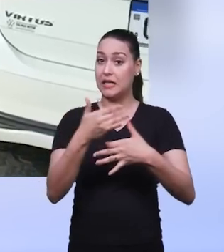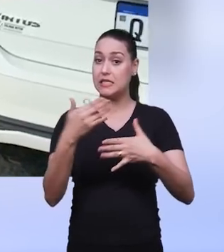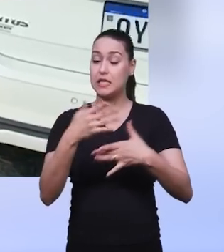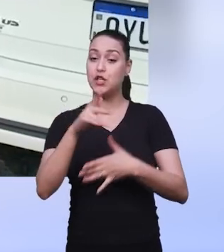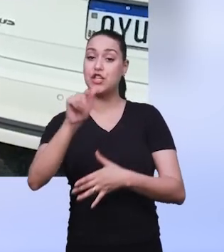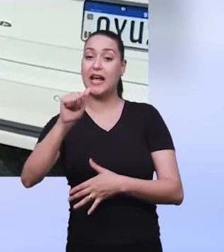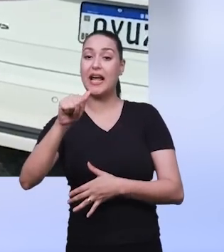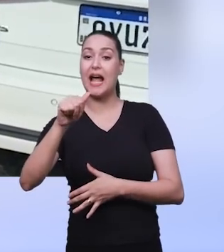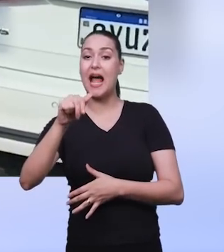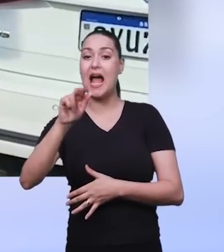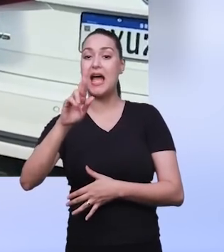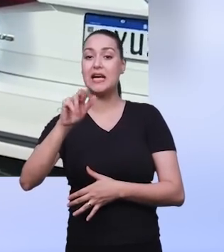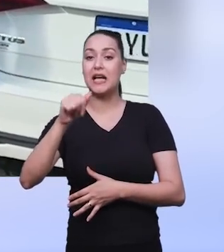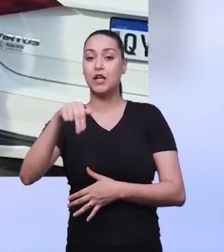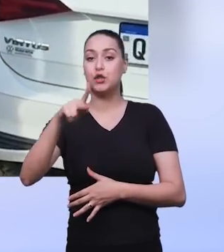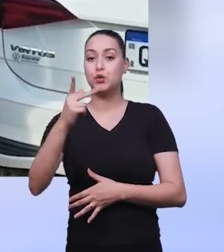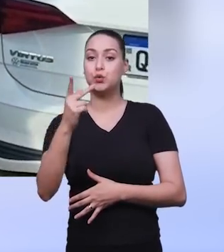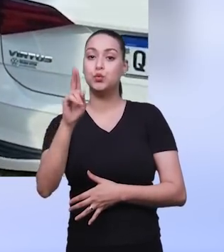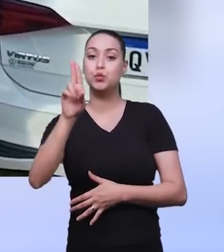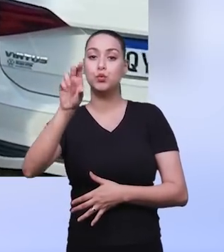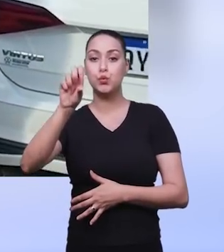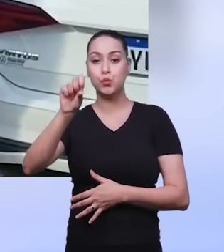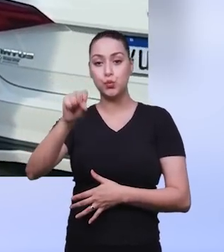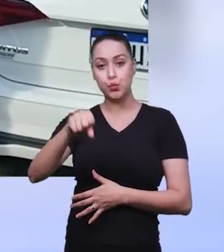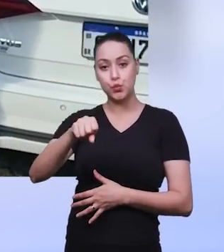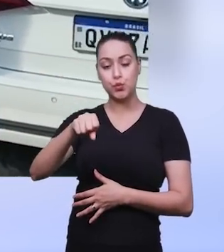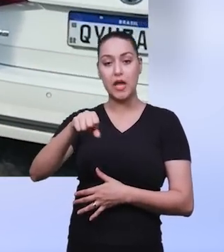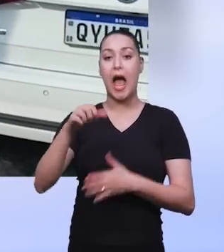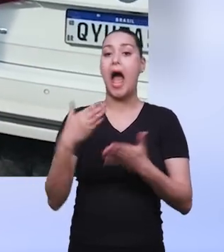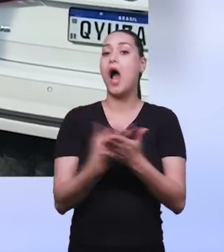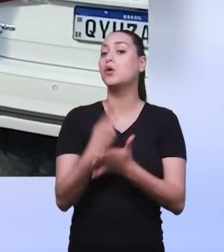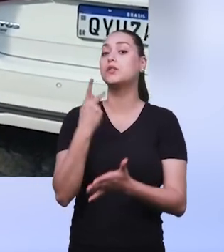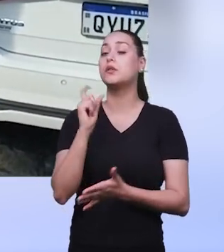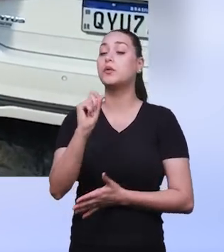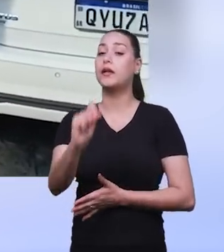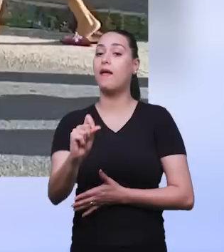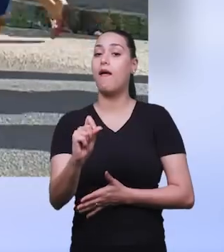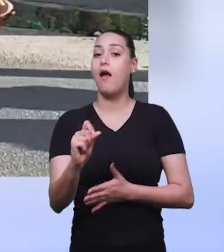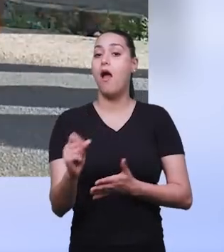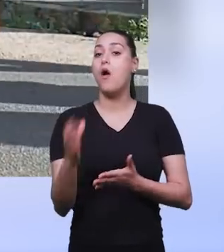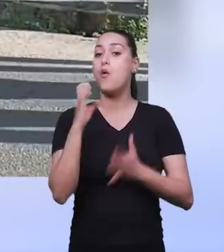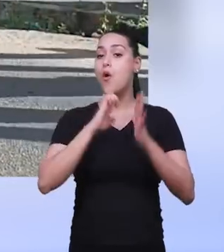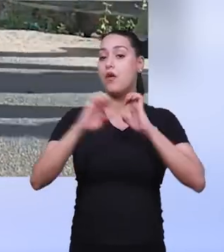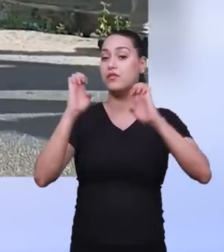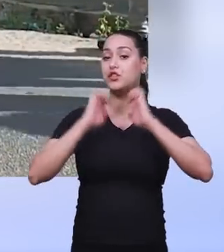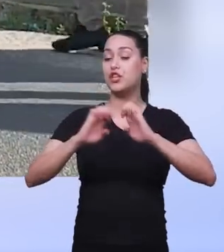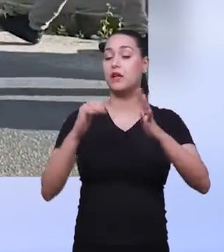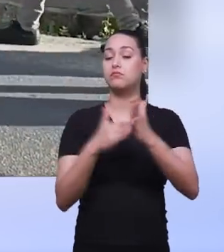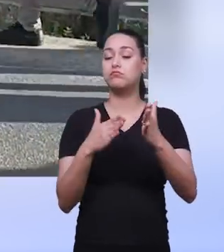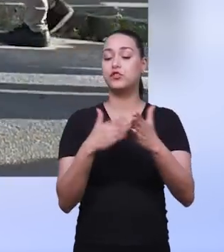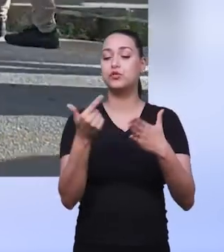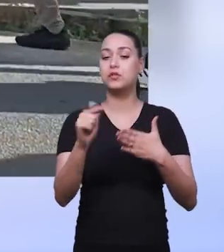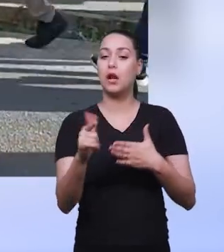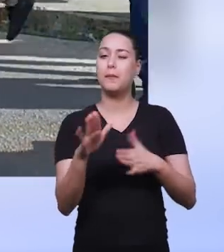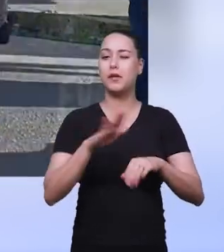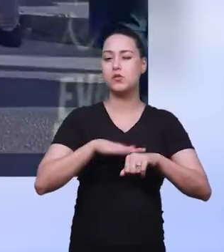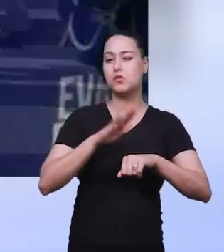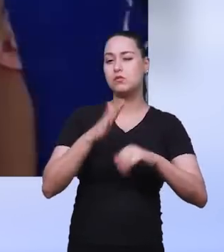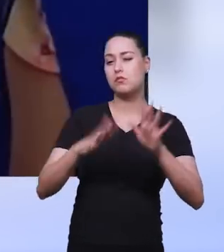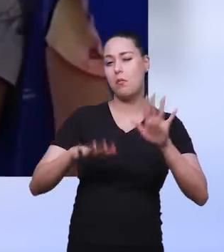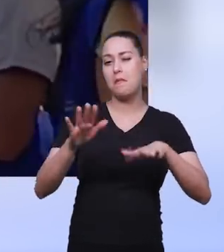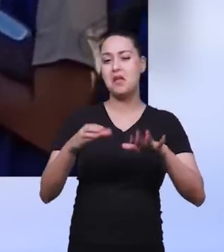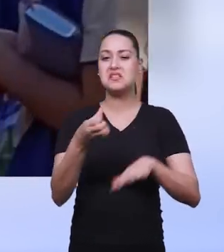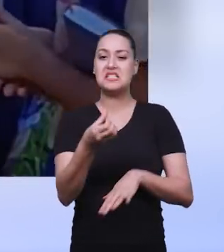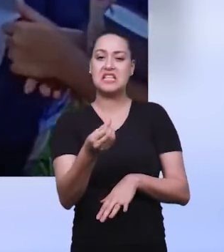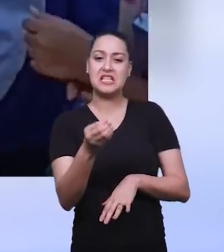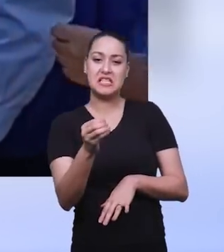na cidade de Garanhuns, houve mais uma ação do trabalho Evangelho Sem Fronteiras, com a participação de aproximadamente